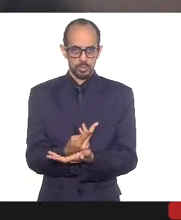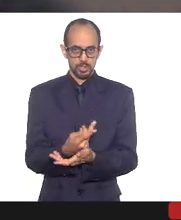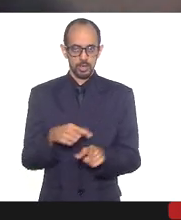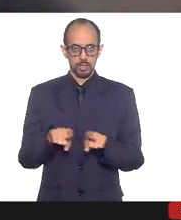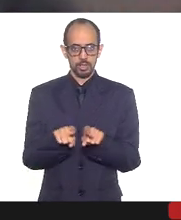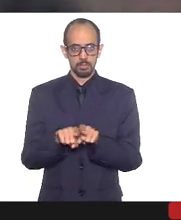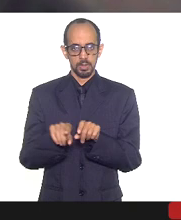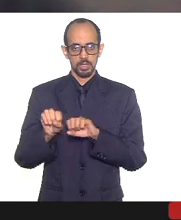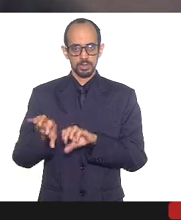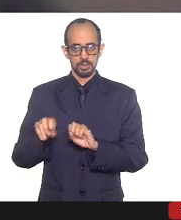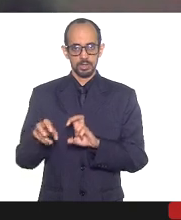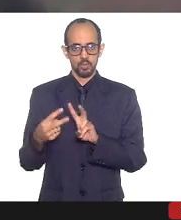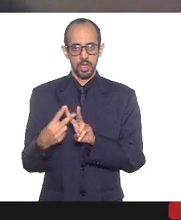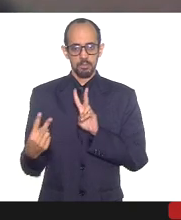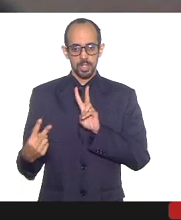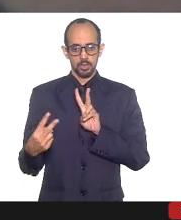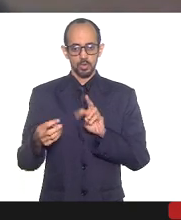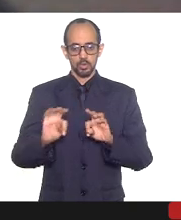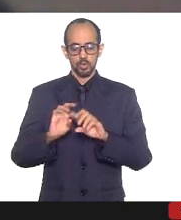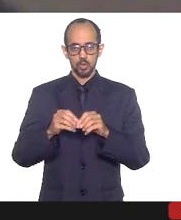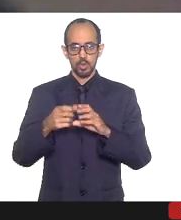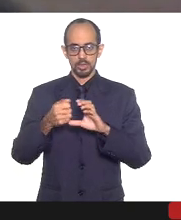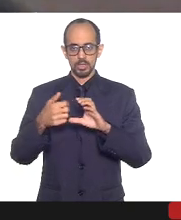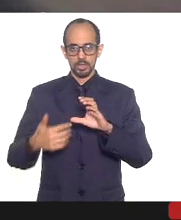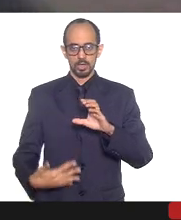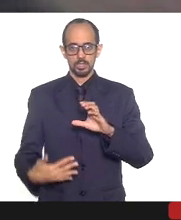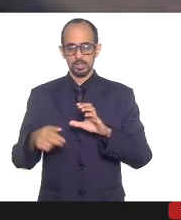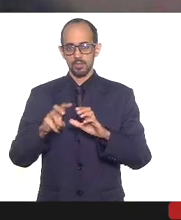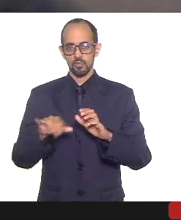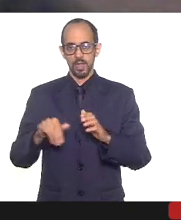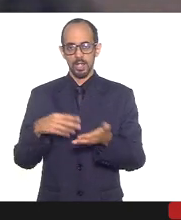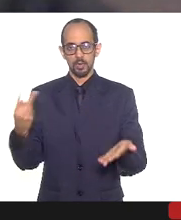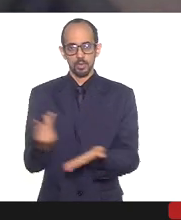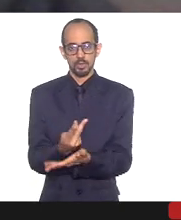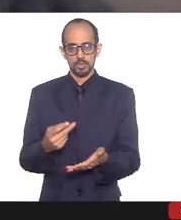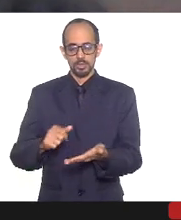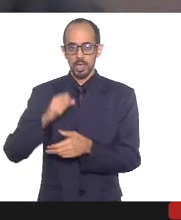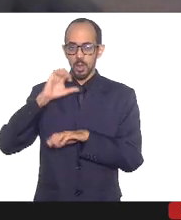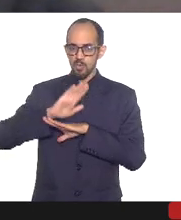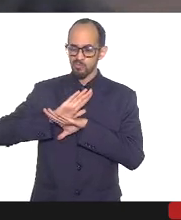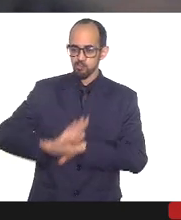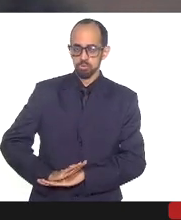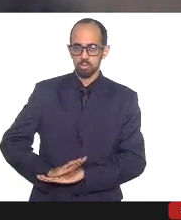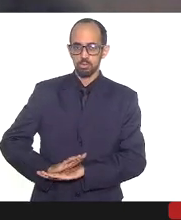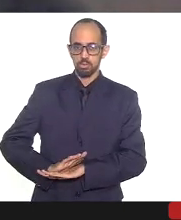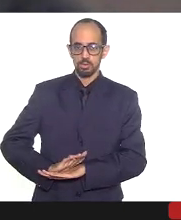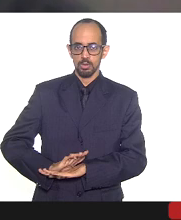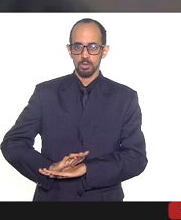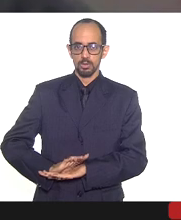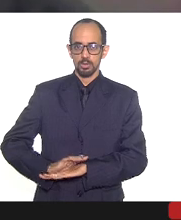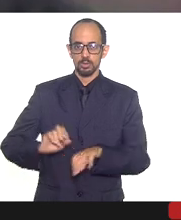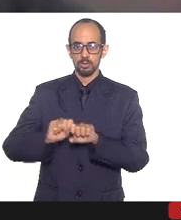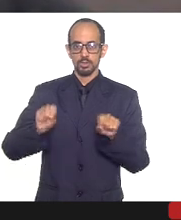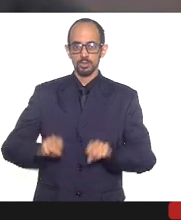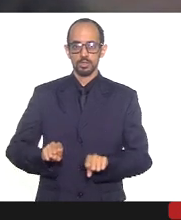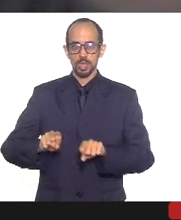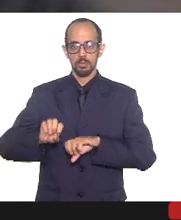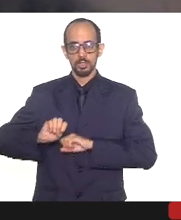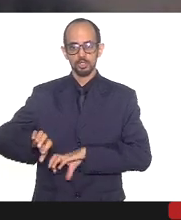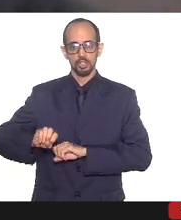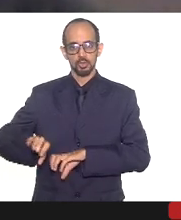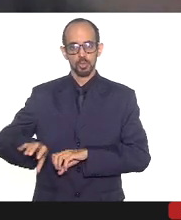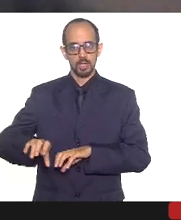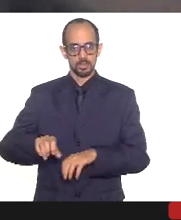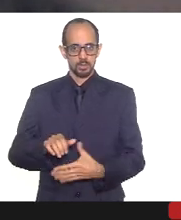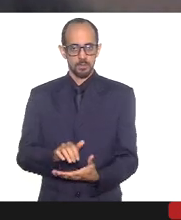remoto. Esses elementos todos eles vão provocar um esmagamento financeiro brutal dos profissionais de educação. E